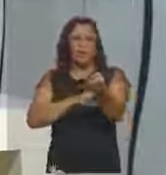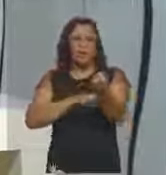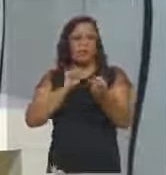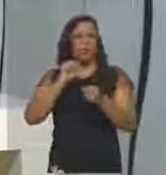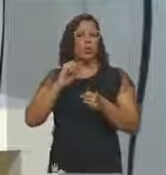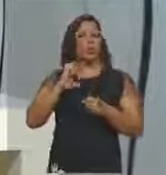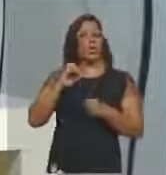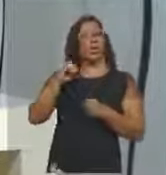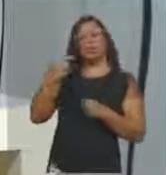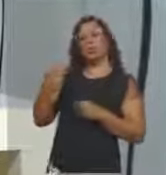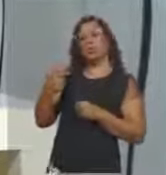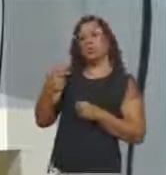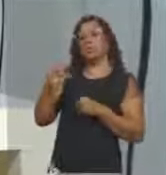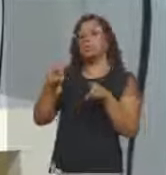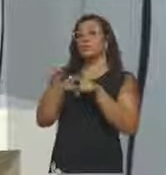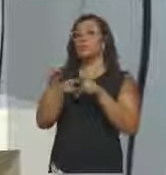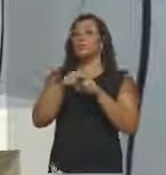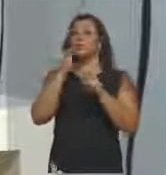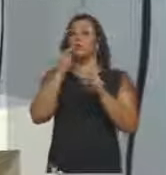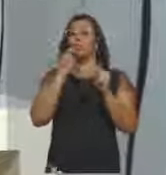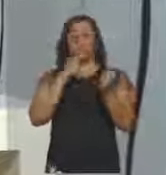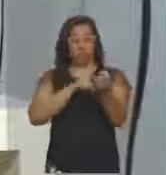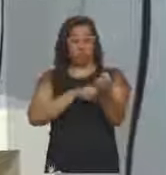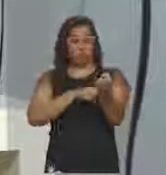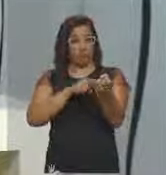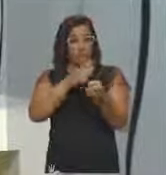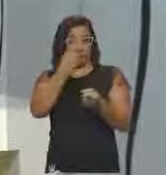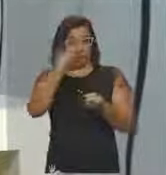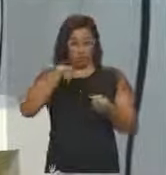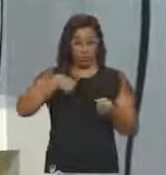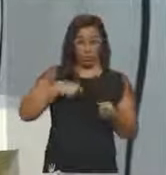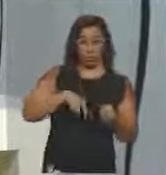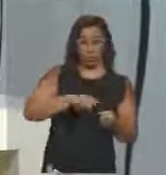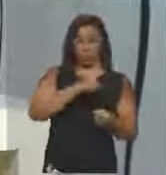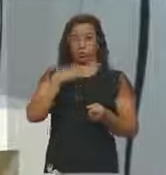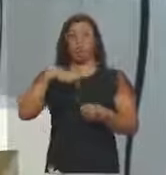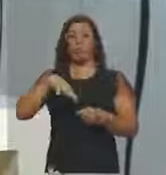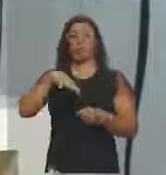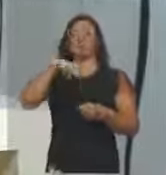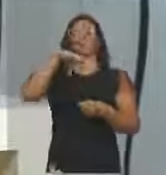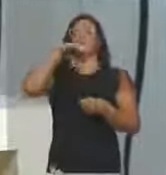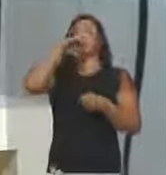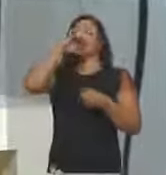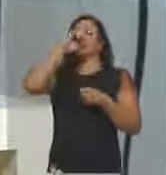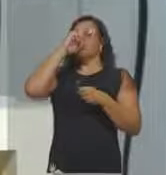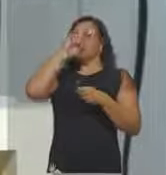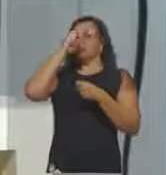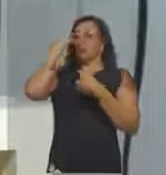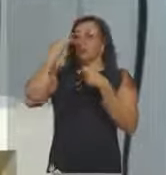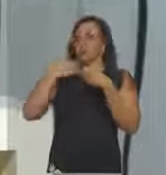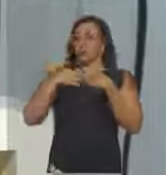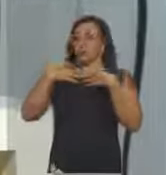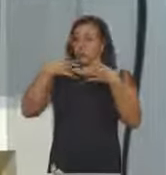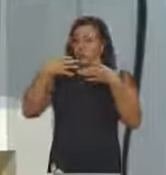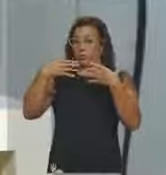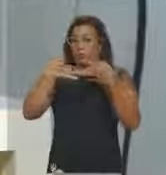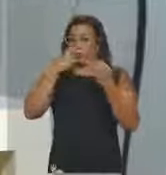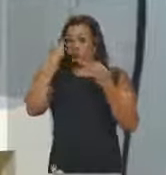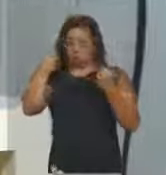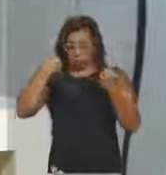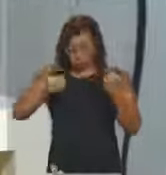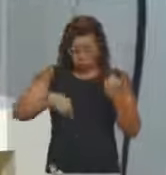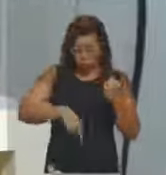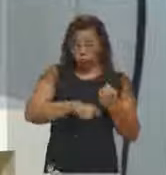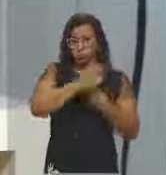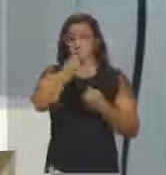também é o nosso sangue. Então, o sistema respiratório, ele oferece os nutrientes, que no caso aí seria